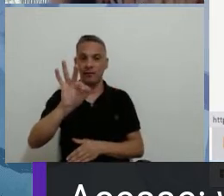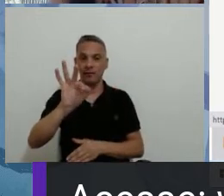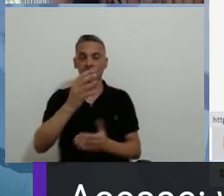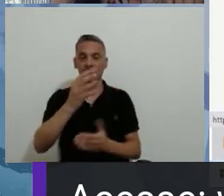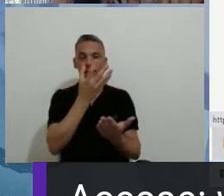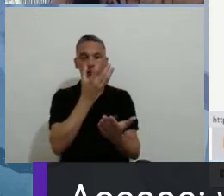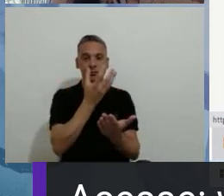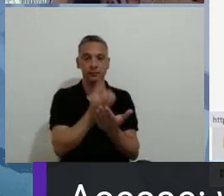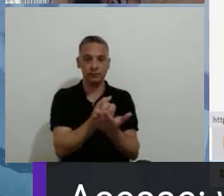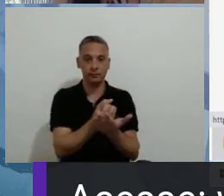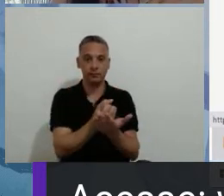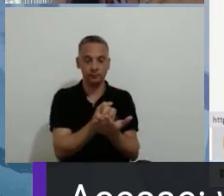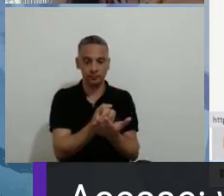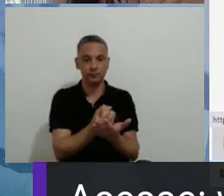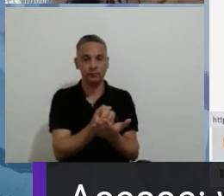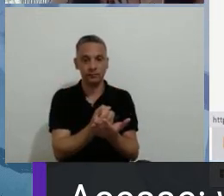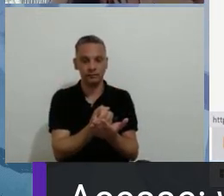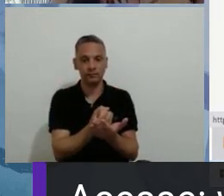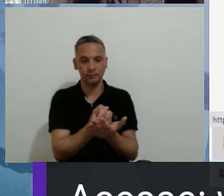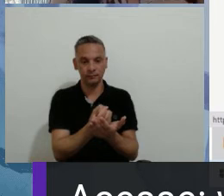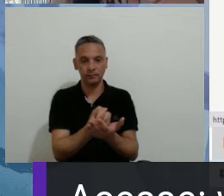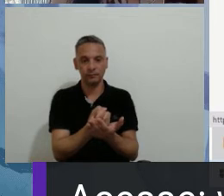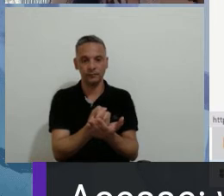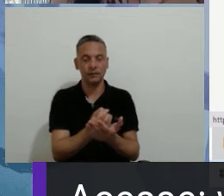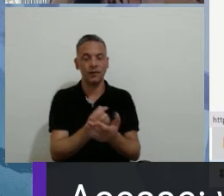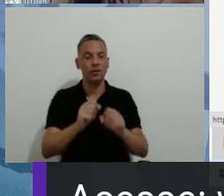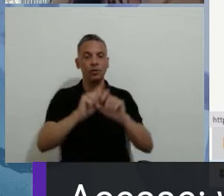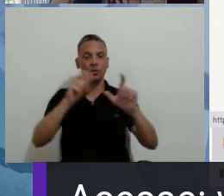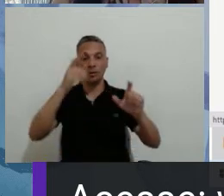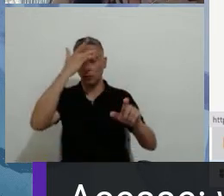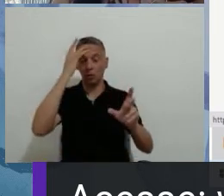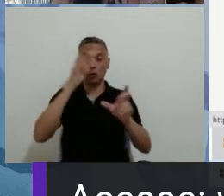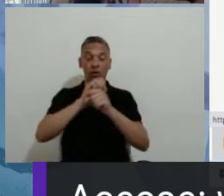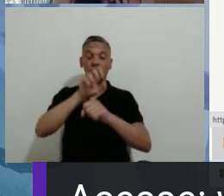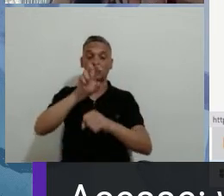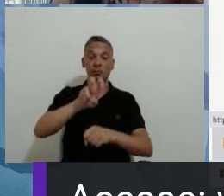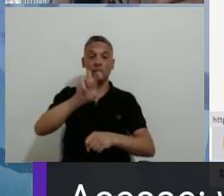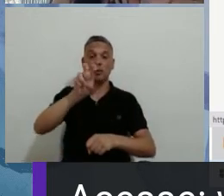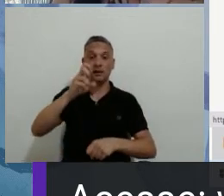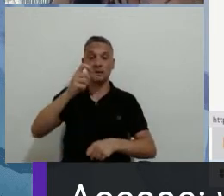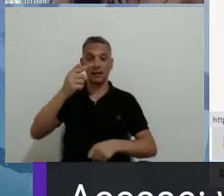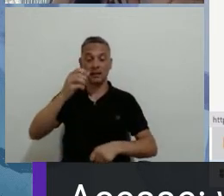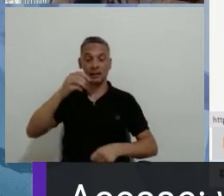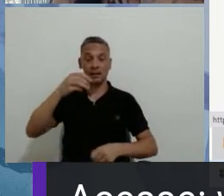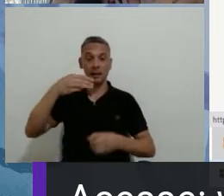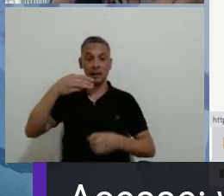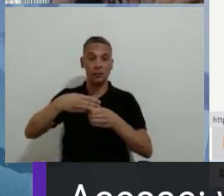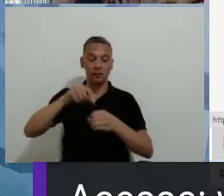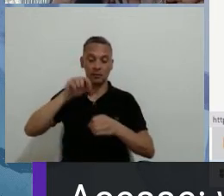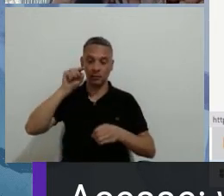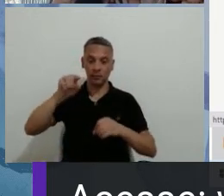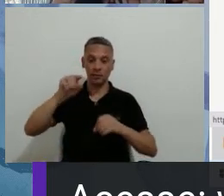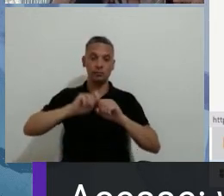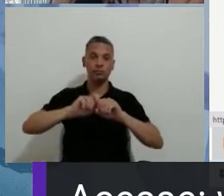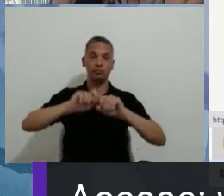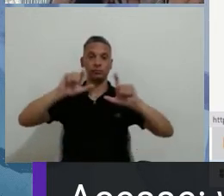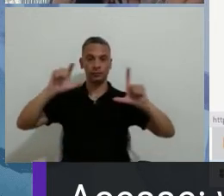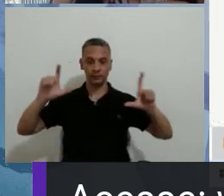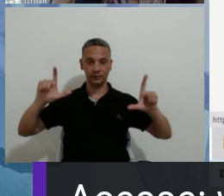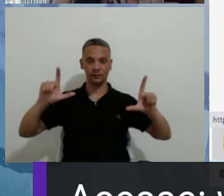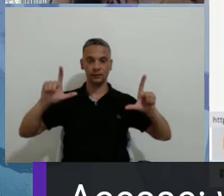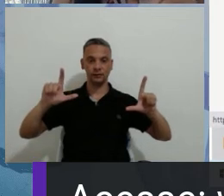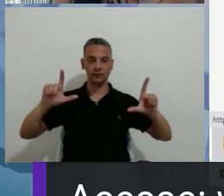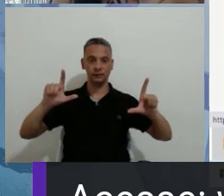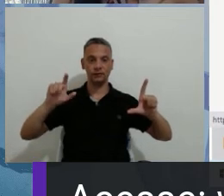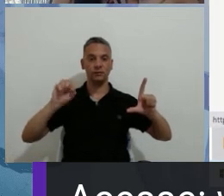está disponível para todos os 5.570 municípios. Basta clicar aqui, eu não vou fazer isso agora, para a gente